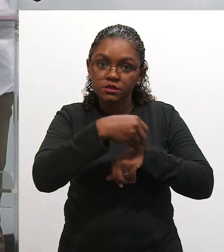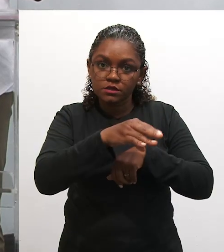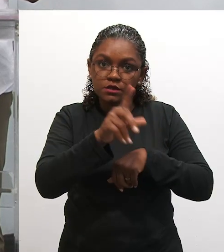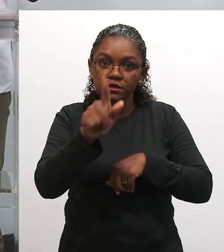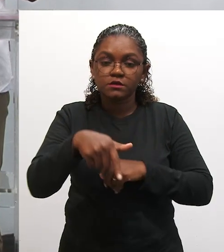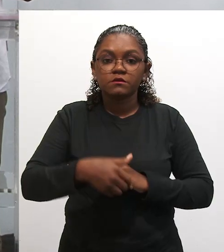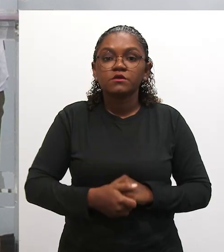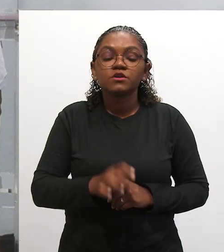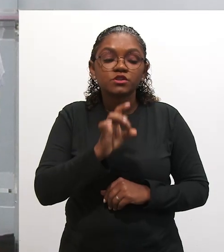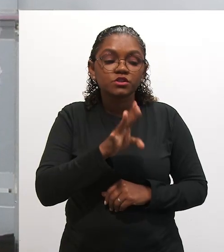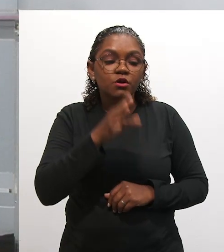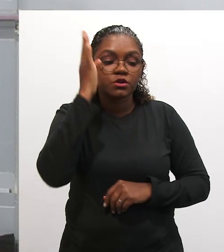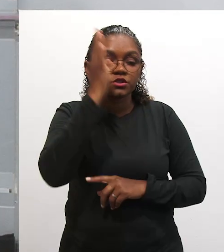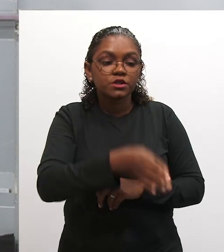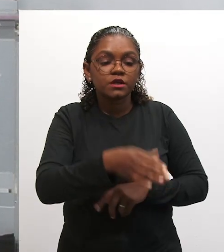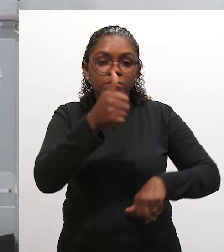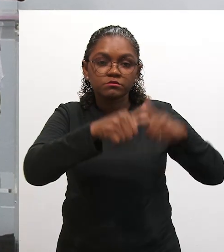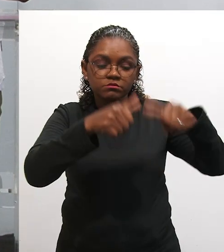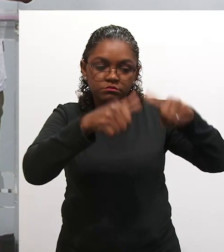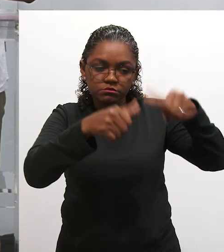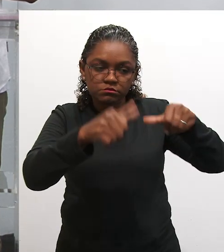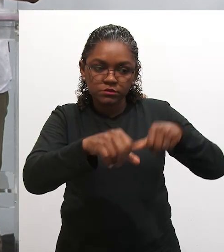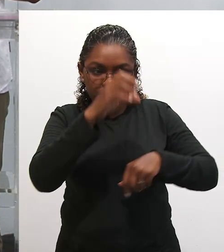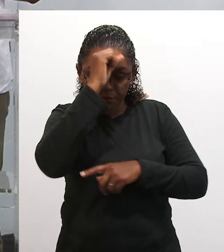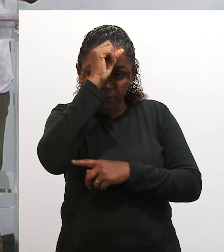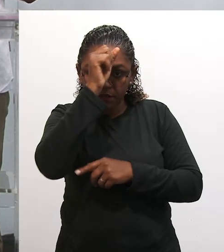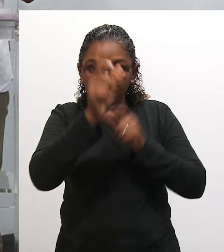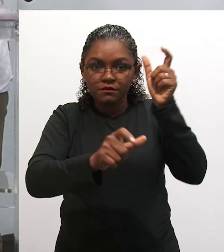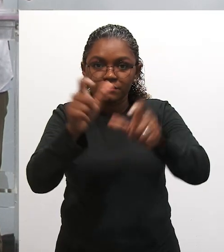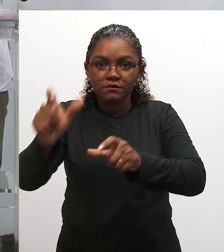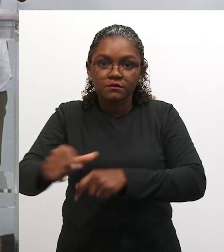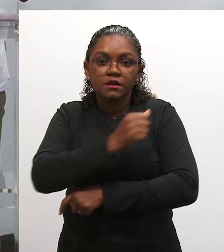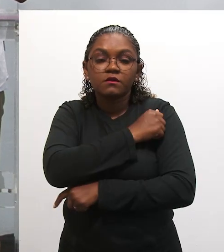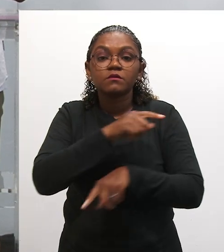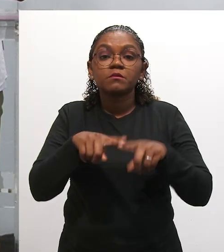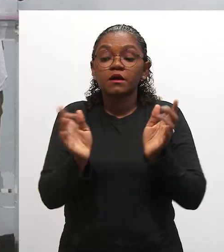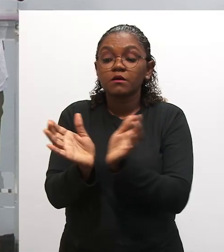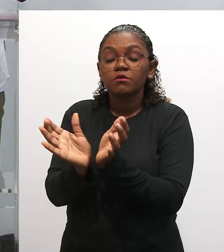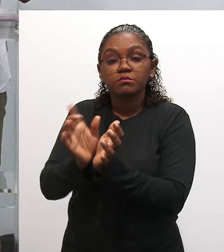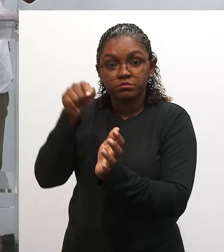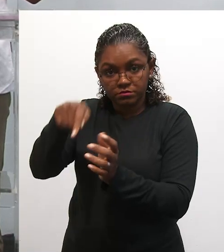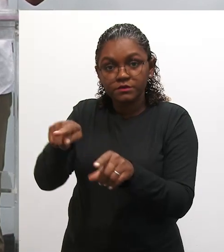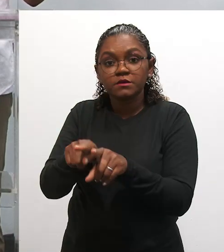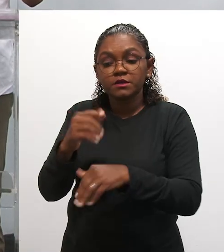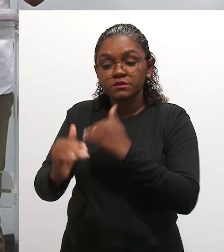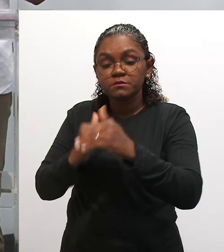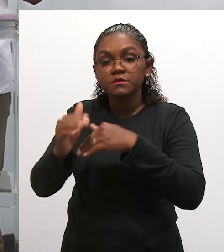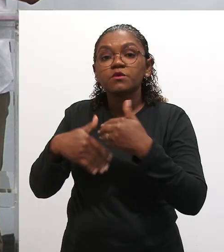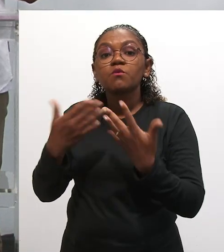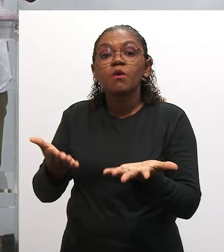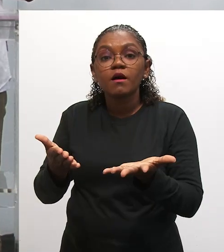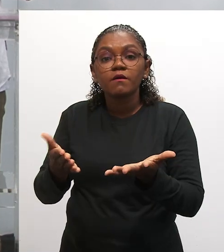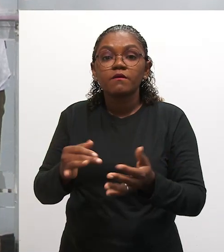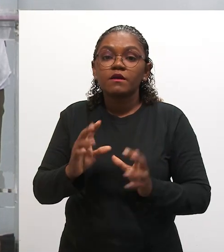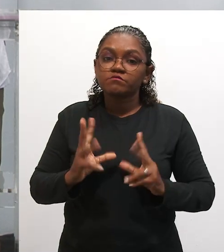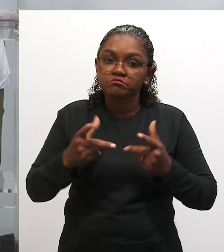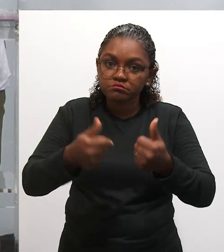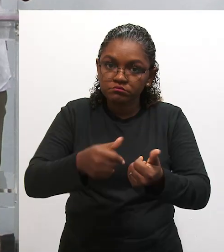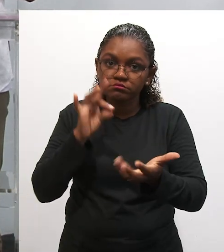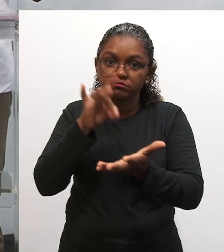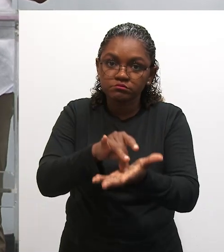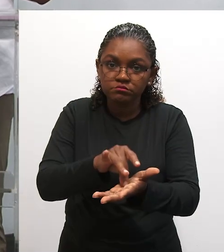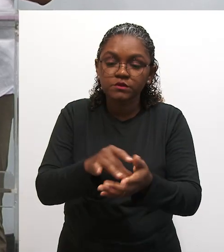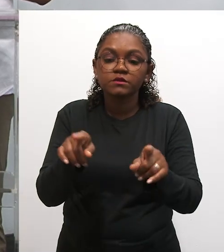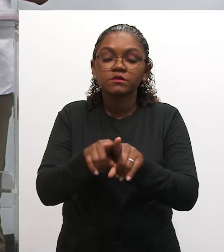deve analisar não apenas o aprendizado desses alunos, mas também o desempenho dessa equipe, tá? Que é um desempenho de